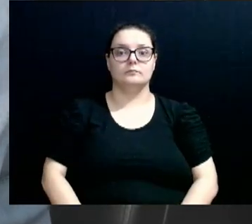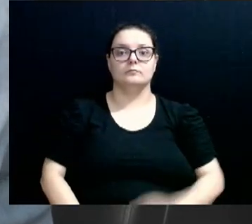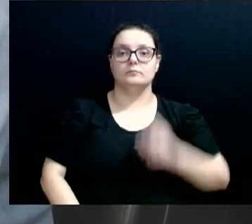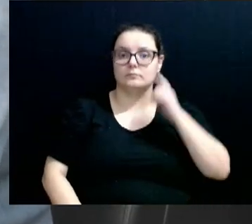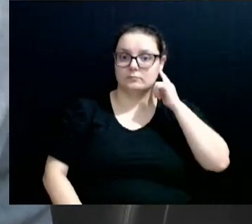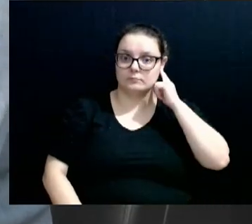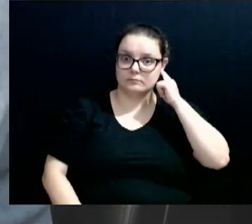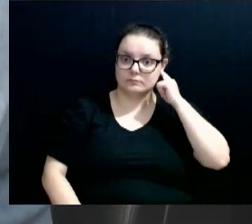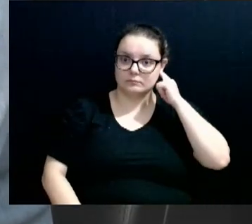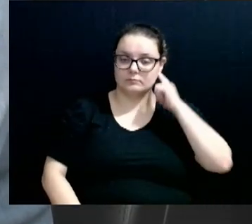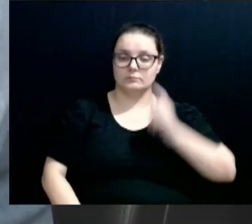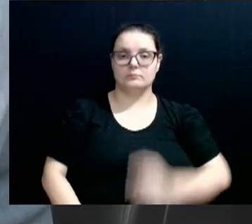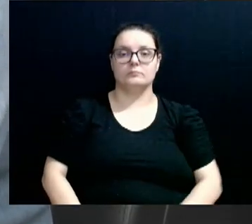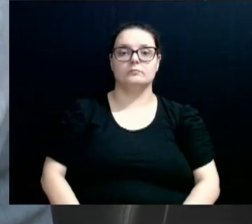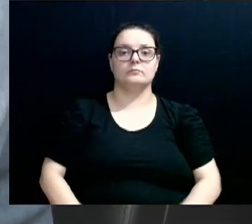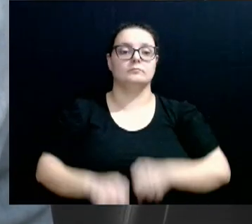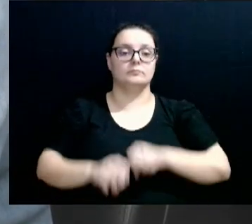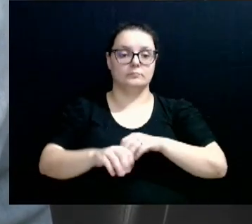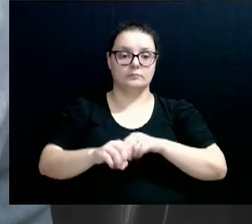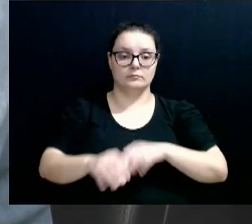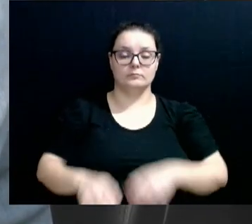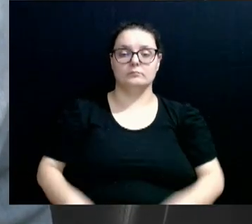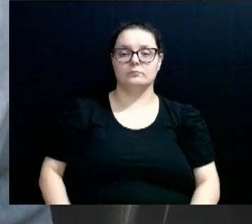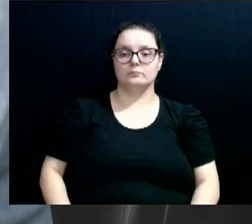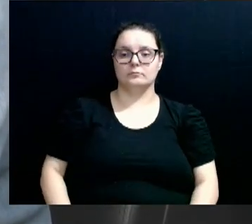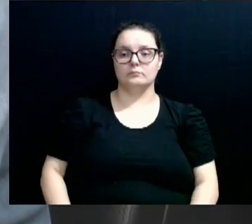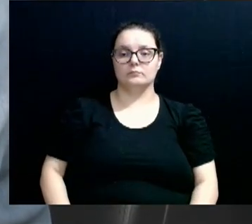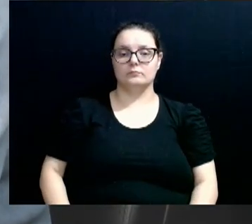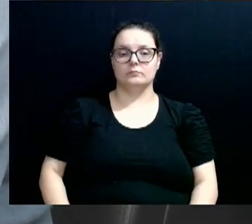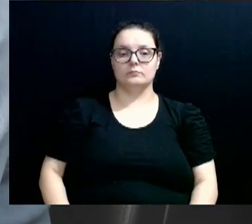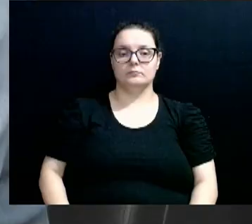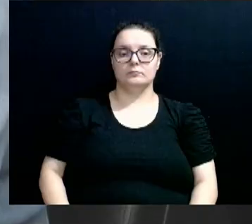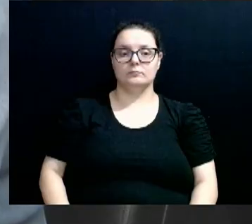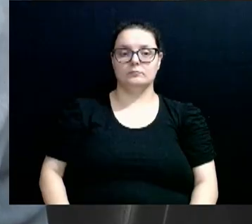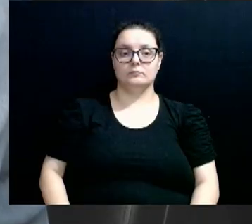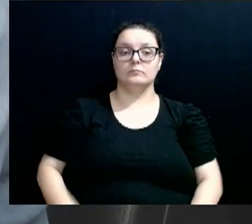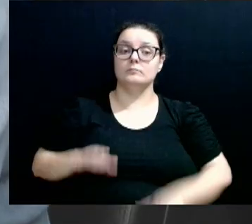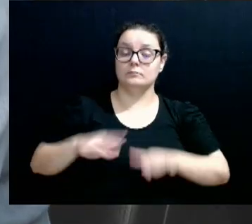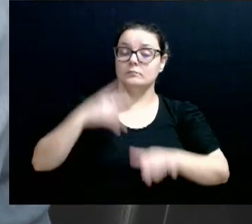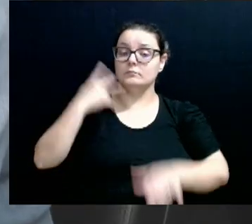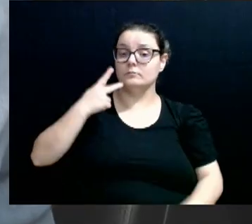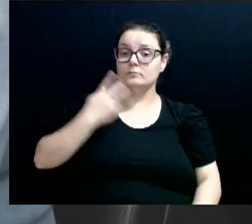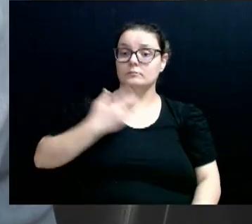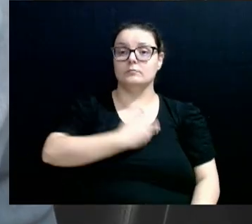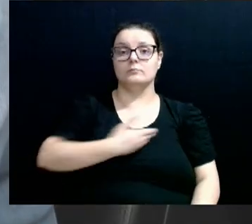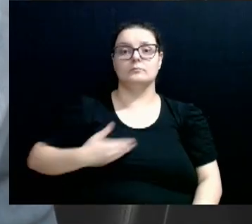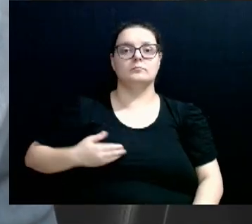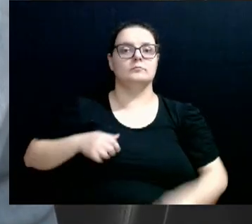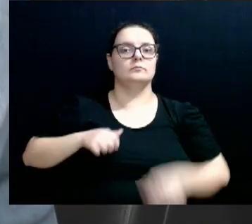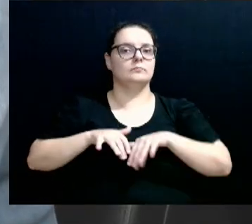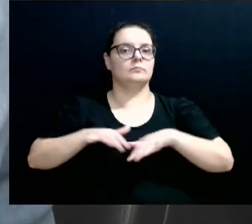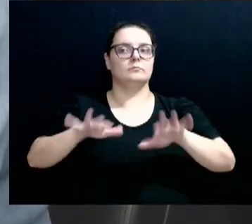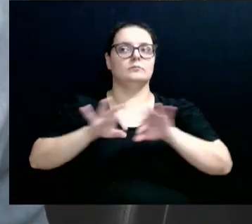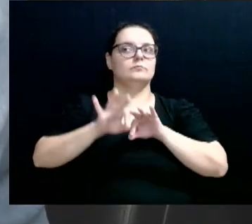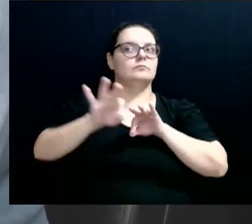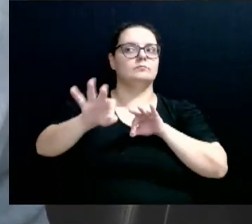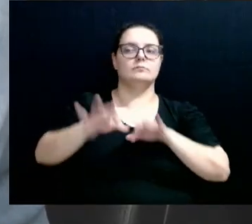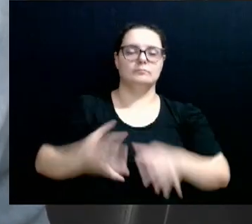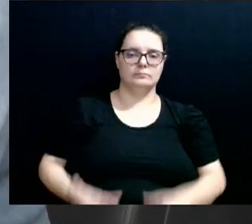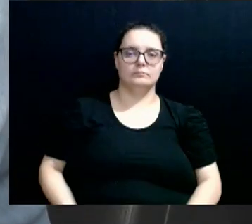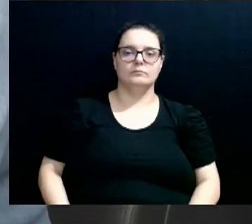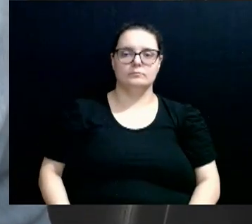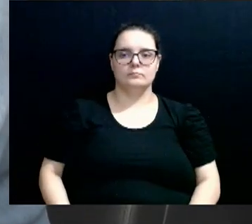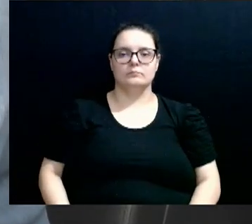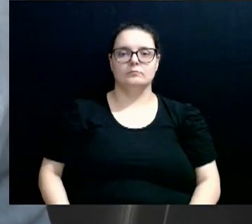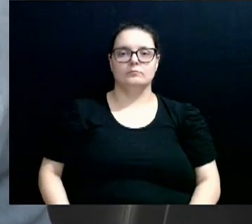a educação, cara, ela talvez seja a política pública que chega mais longe. Então, em todo lugar